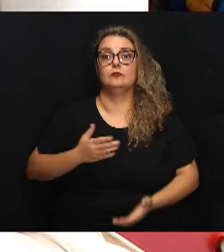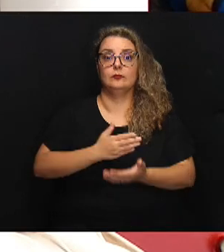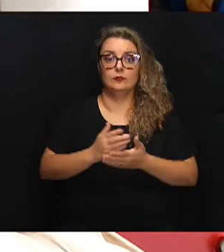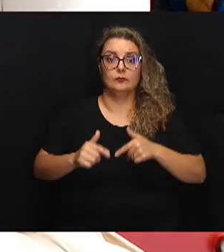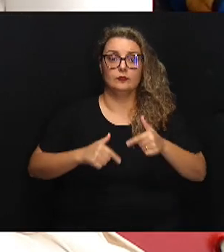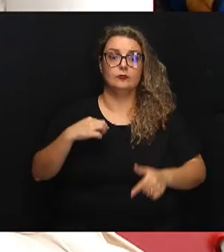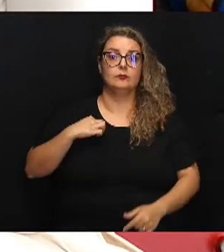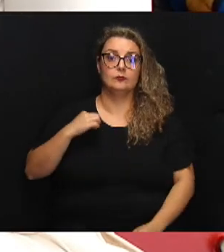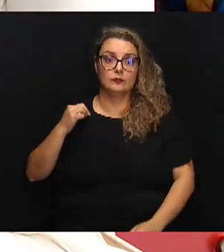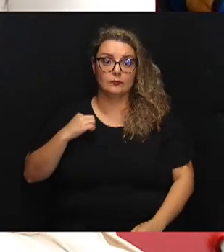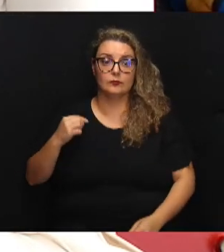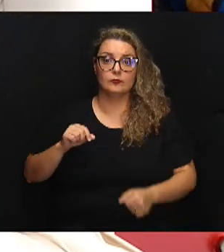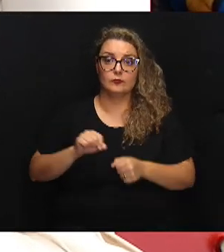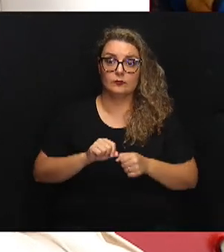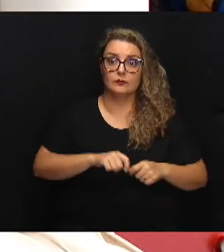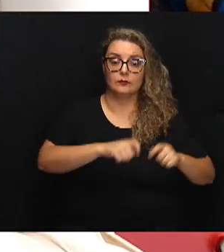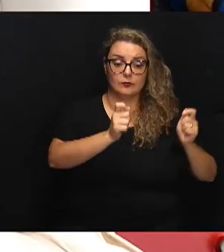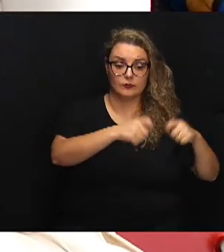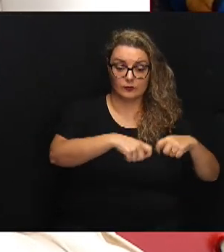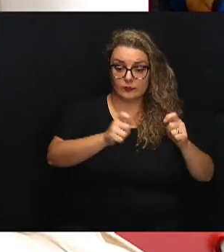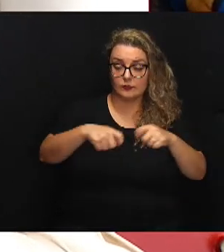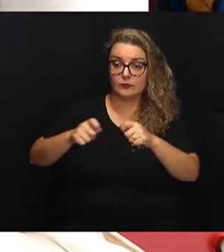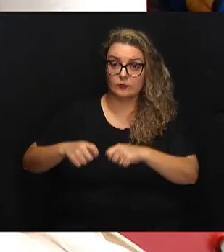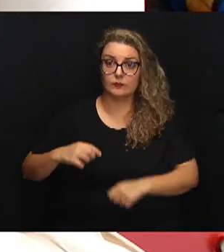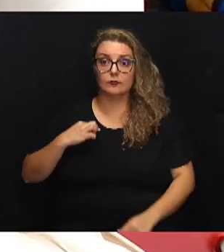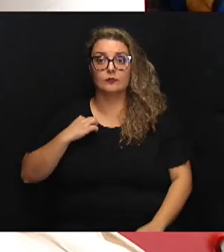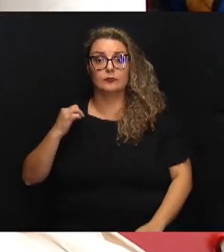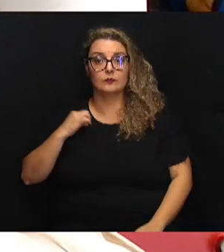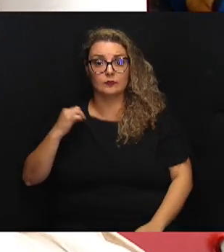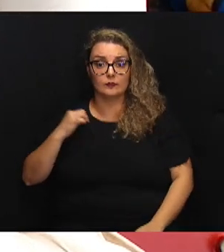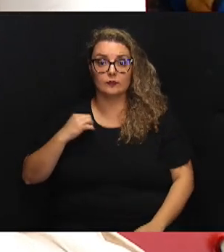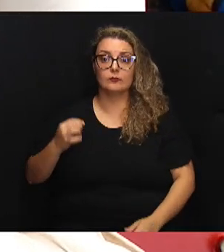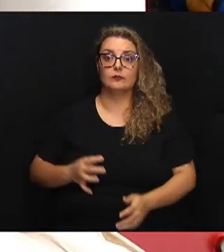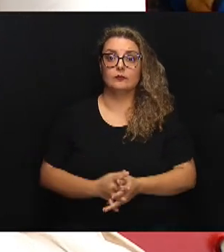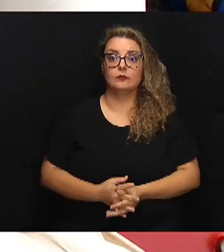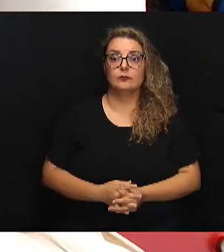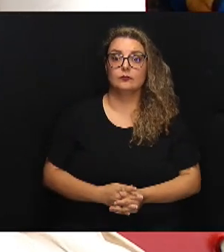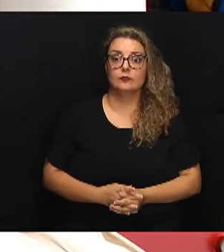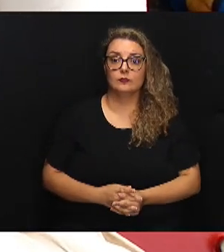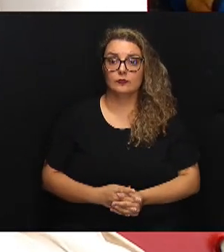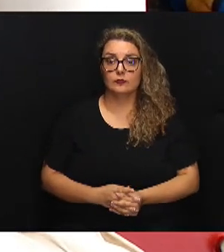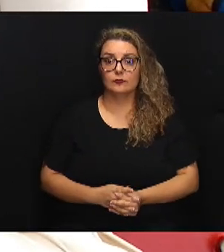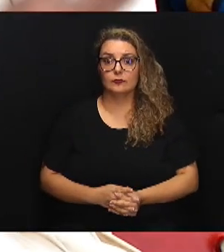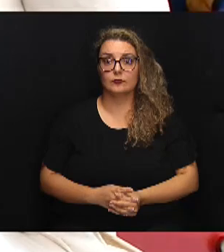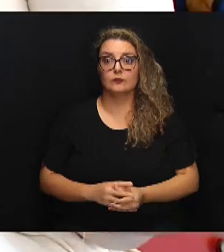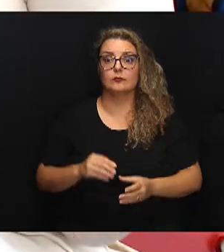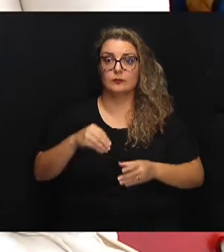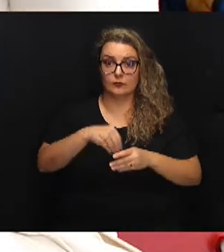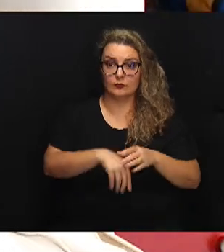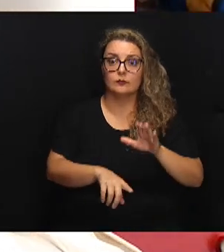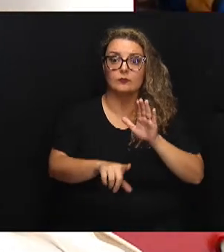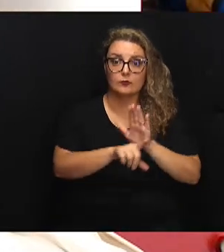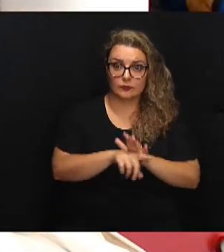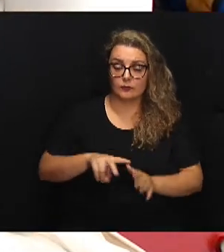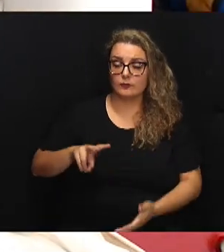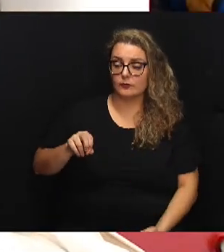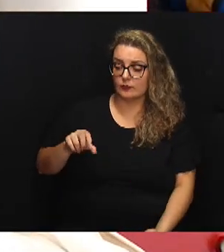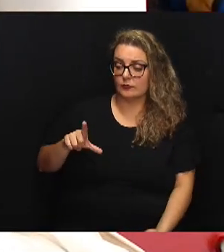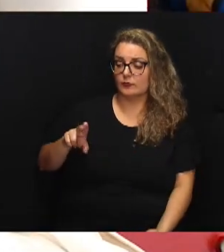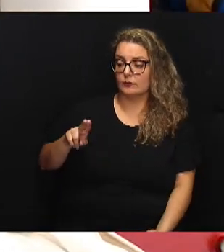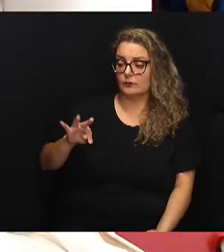hoje nós fazemos as capacitações para esse voluntariado, né, dentro das leis, né, do